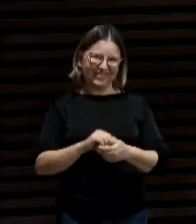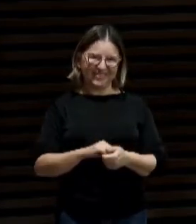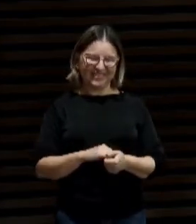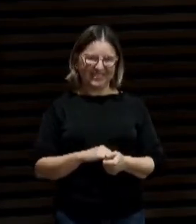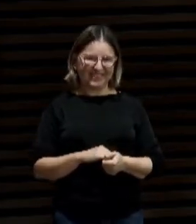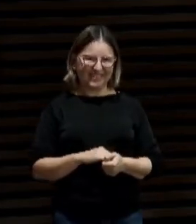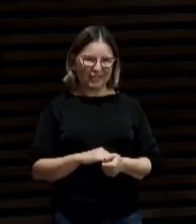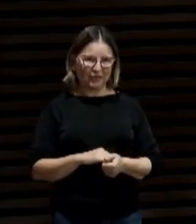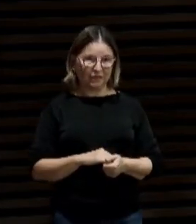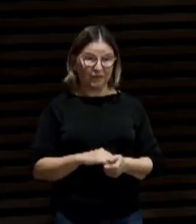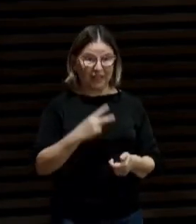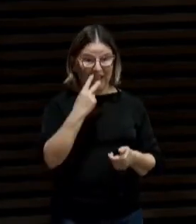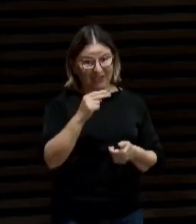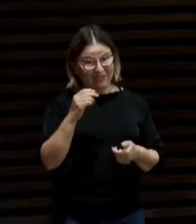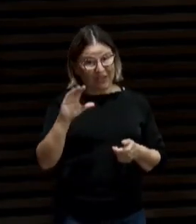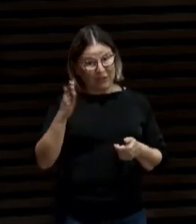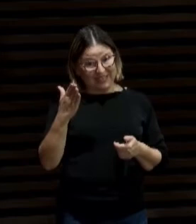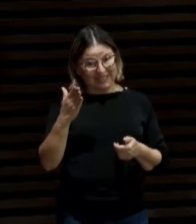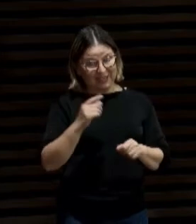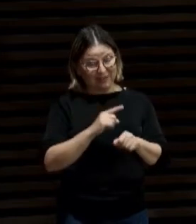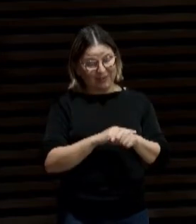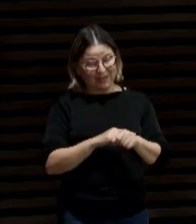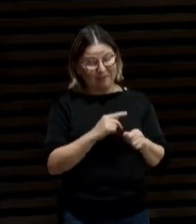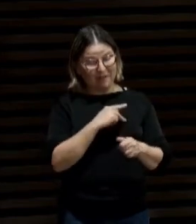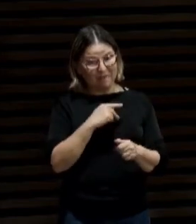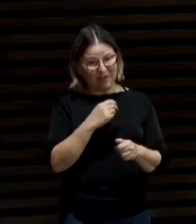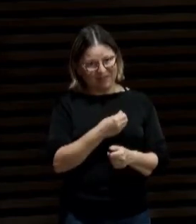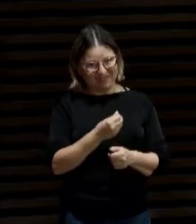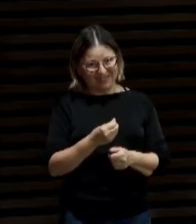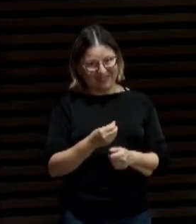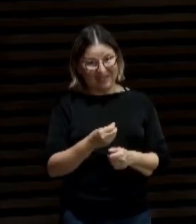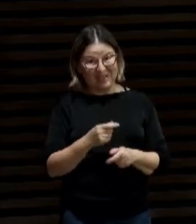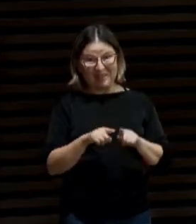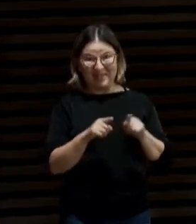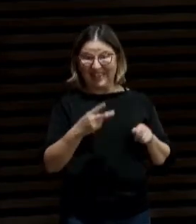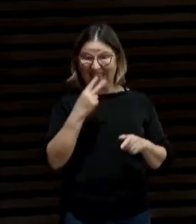Ele achava que viria no tempo dele, mas eu acho que vai vir no nosso.